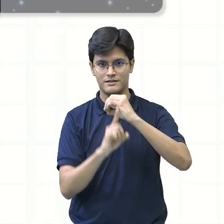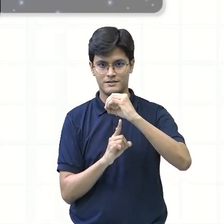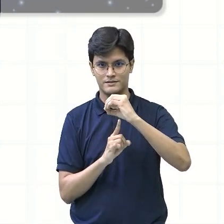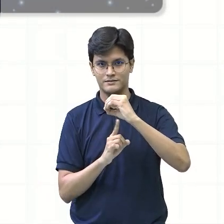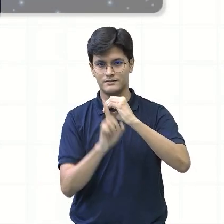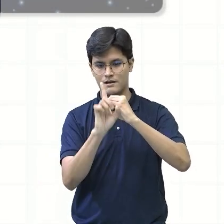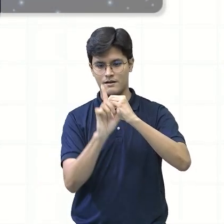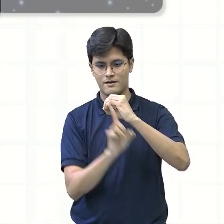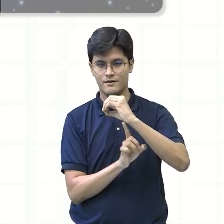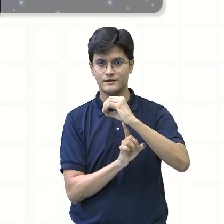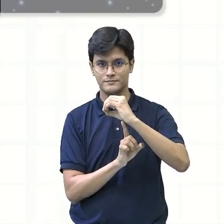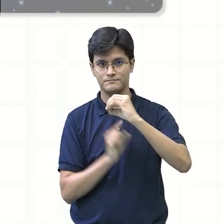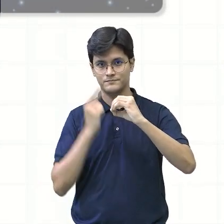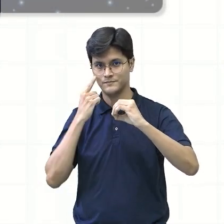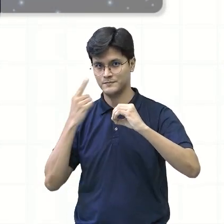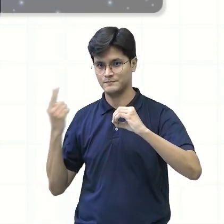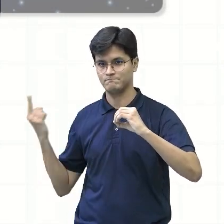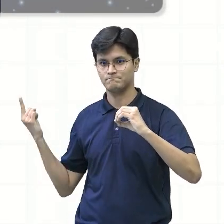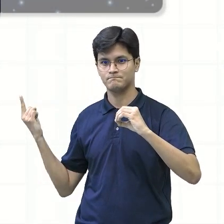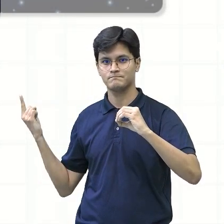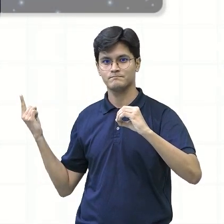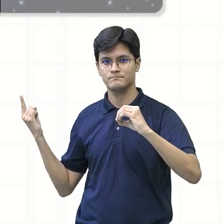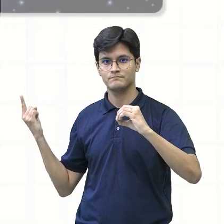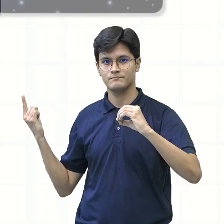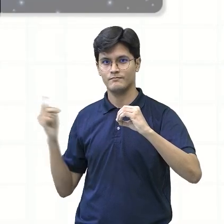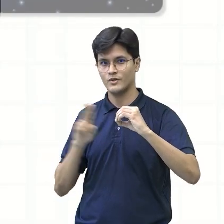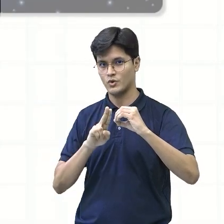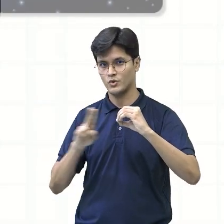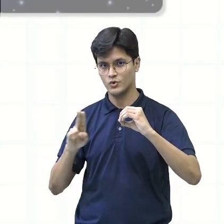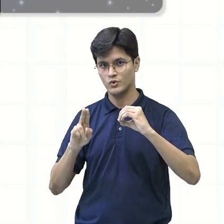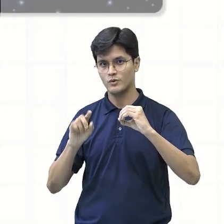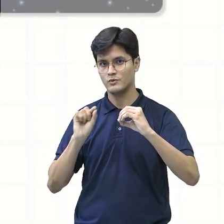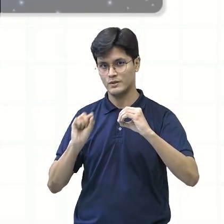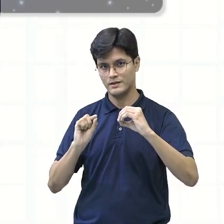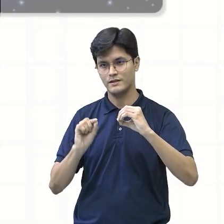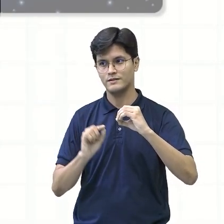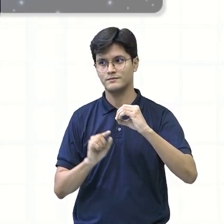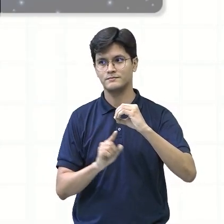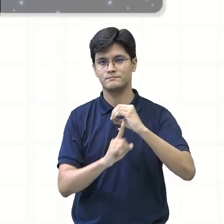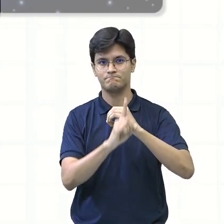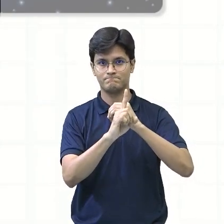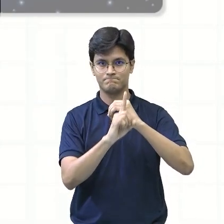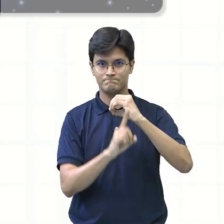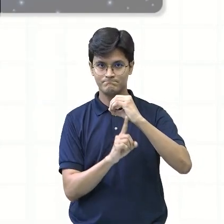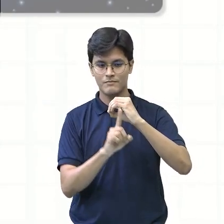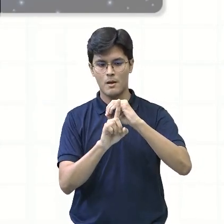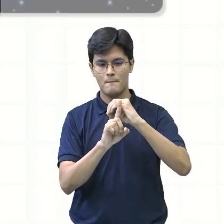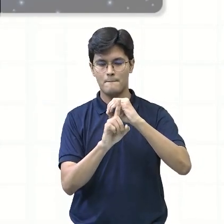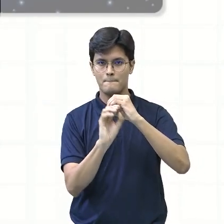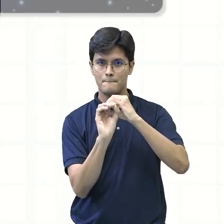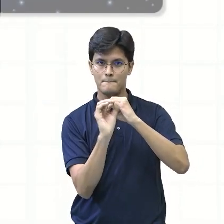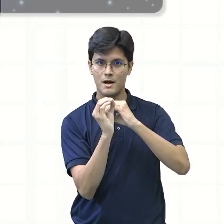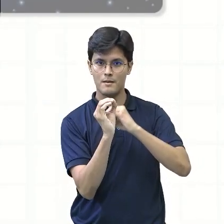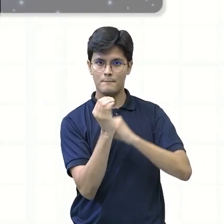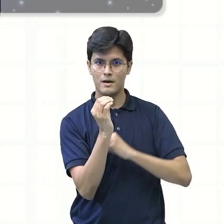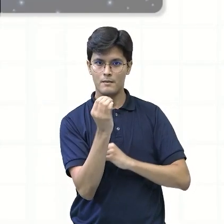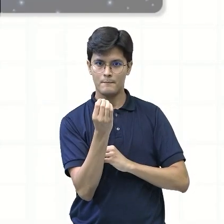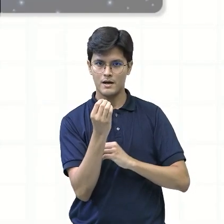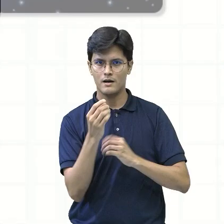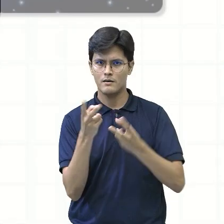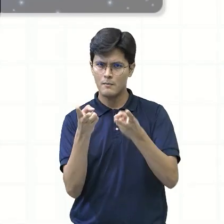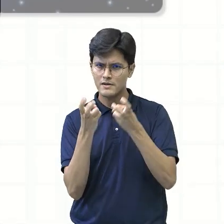o outro, tá? É esse aí que é o chamado eixo de rotação. E ele não está reto, como a gente observa, né,